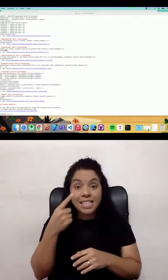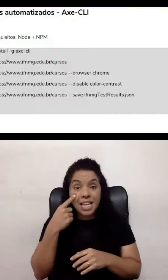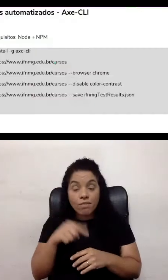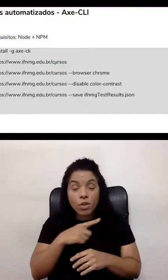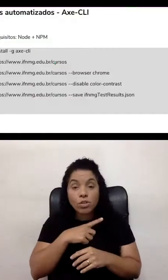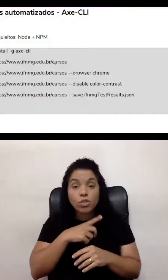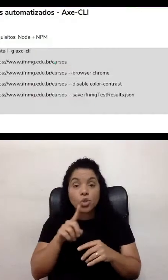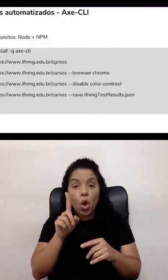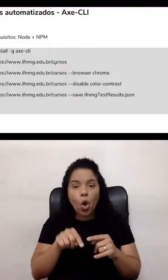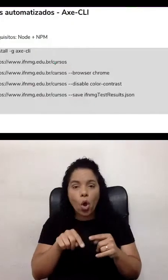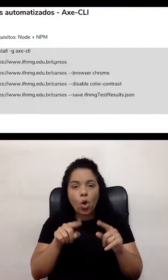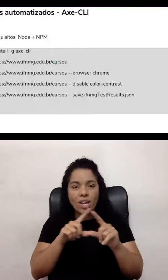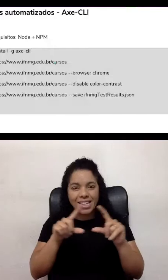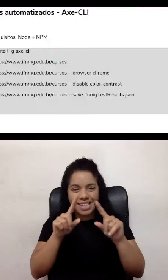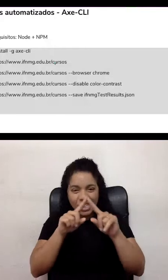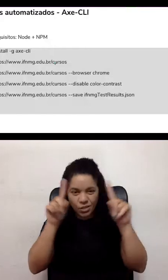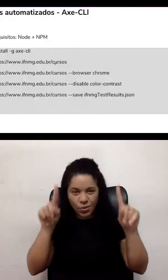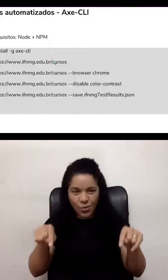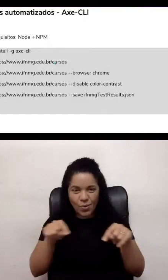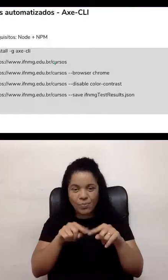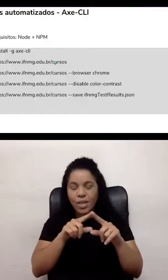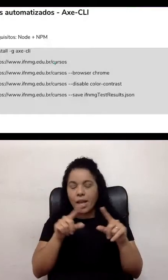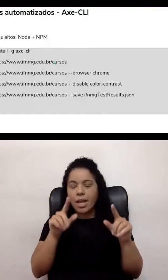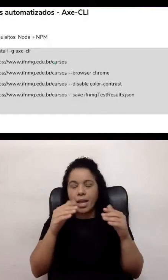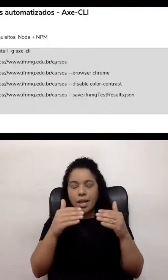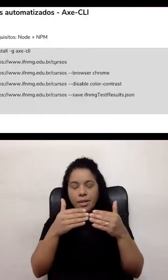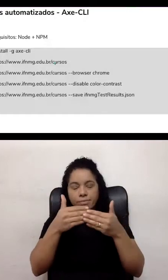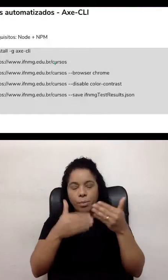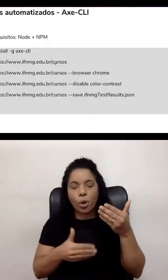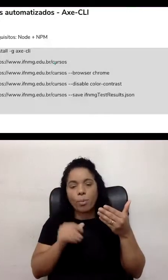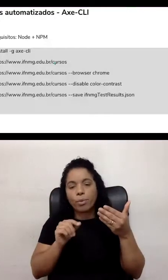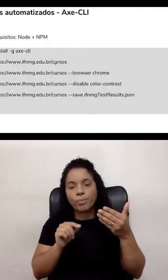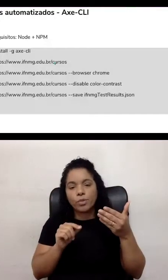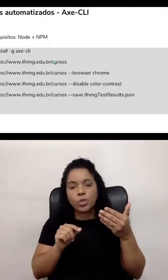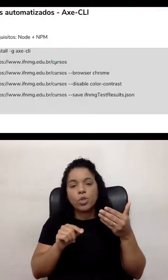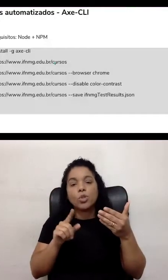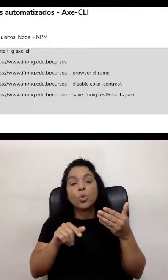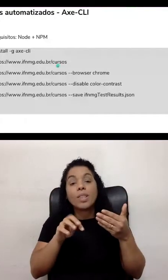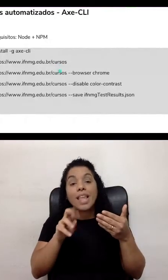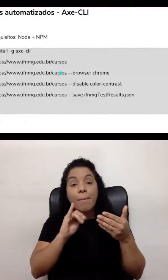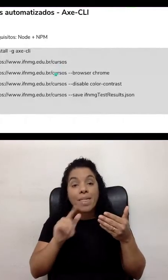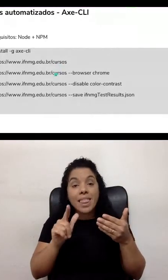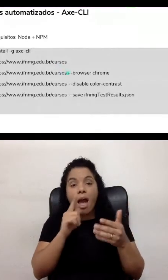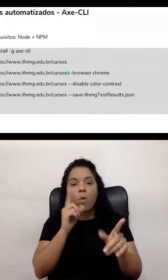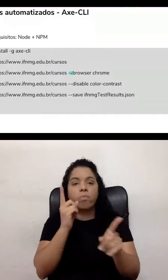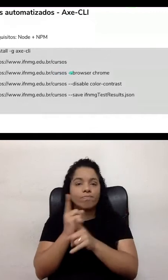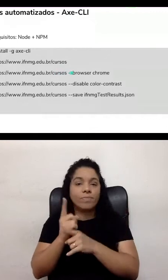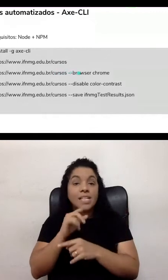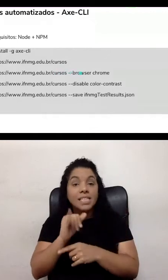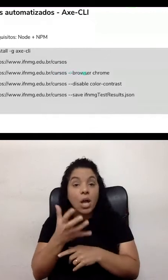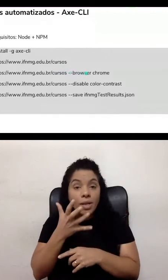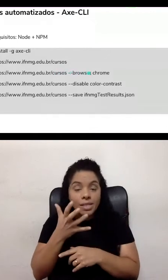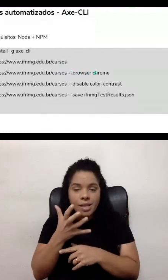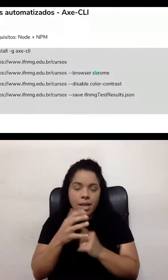só ali no próprio no terminal, né? Mas, por exemplo, se eu